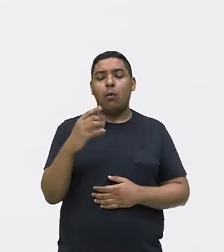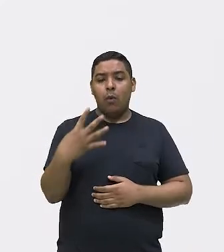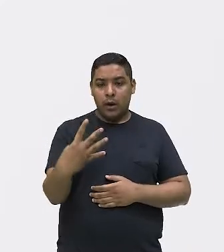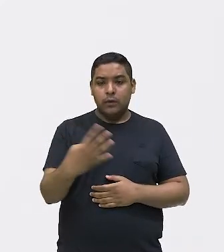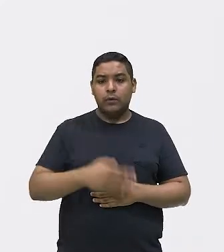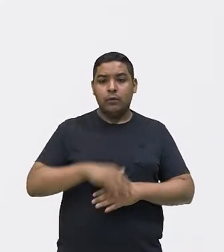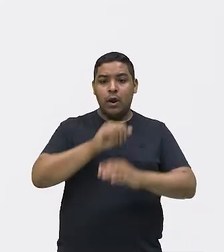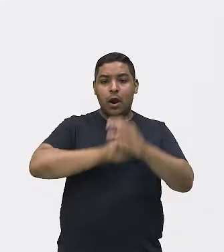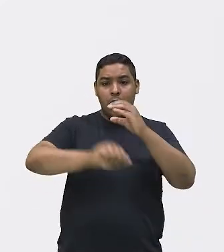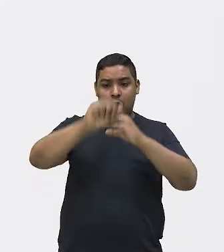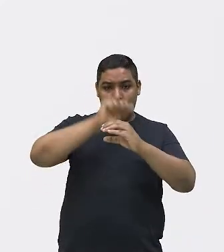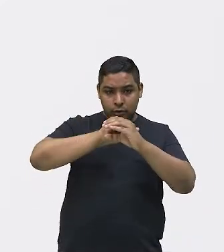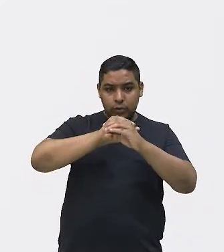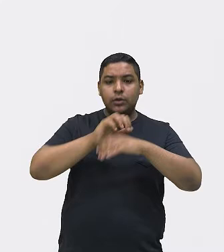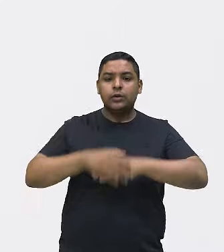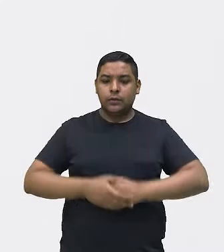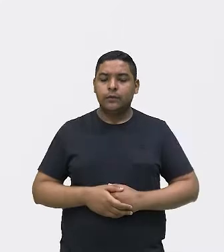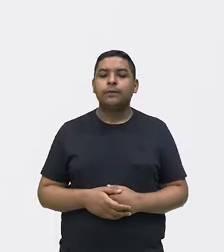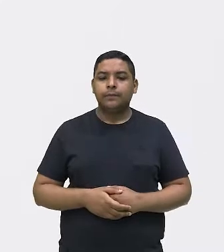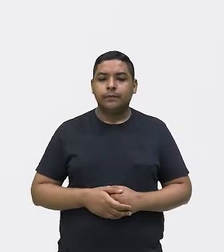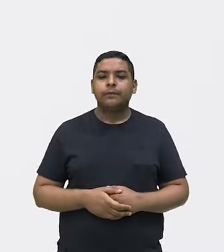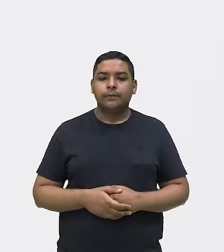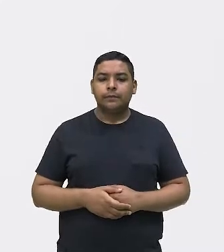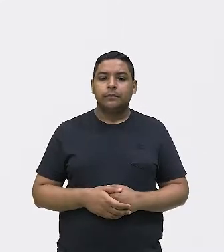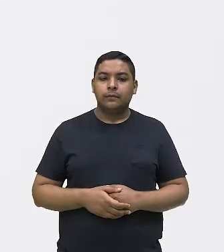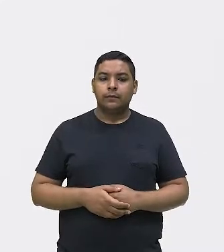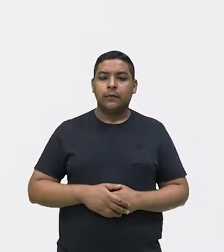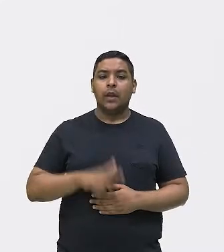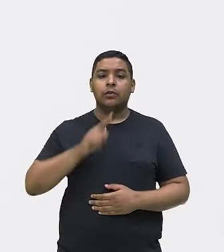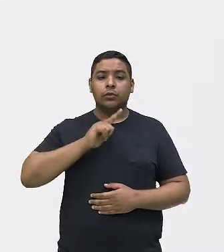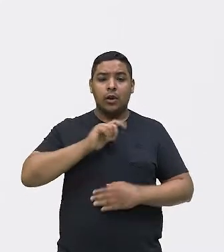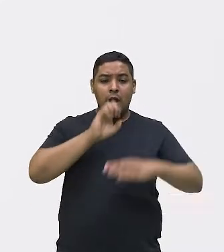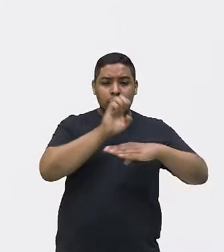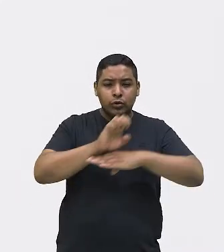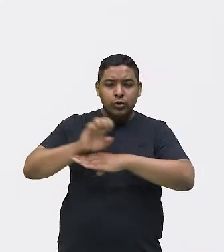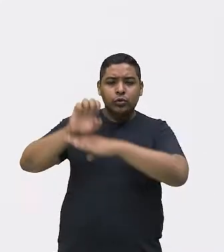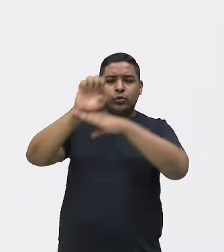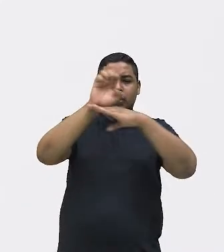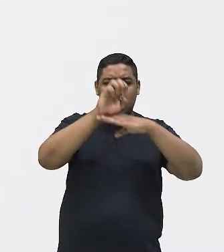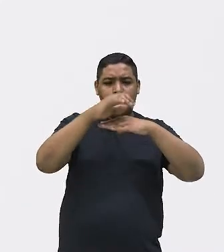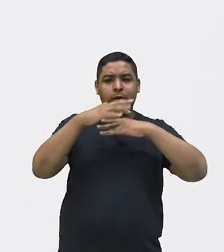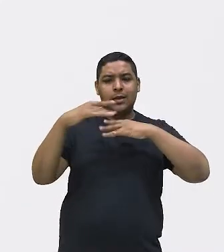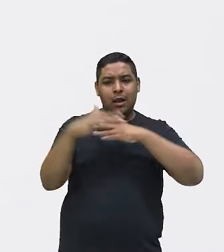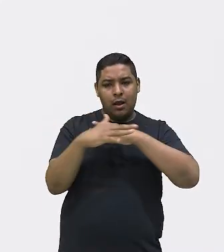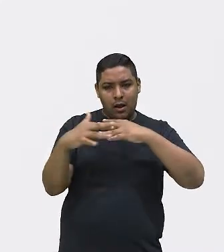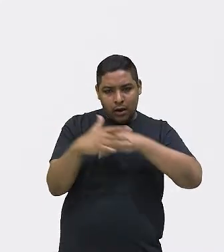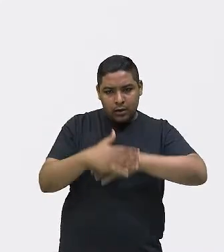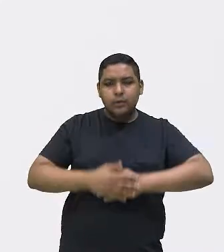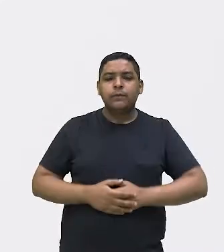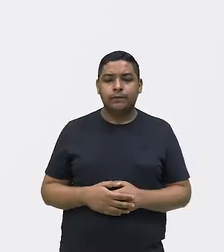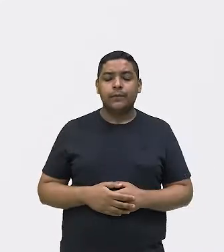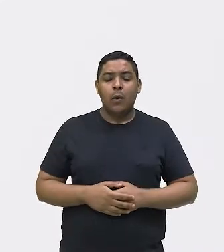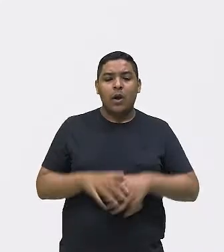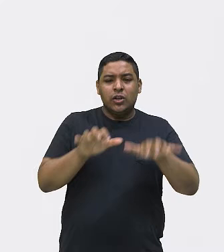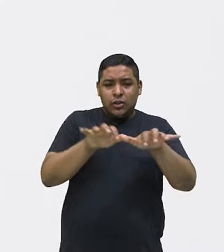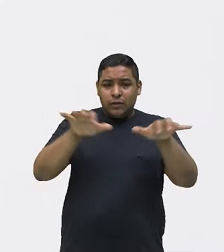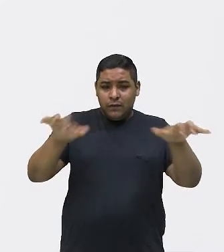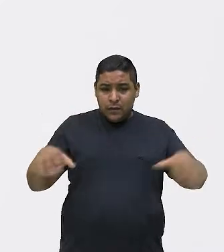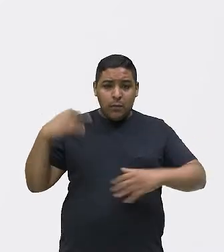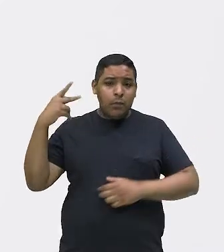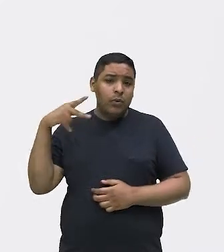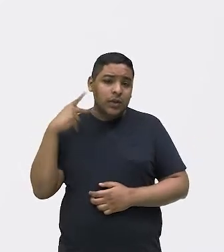cidade-estado dispersa pelo território helênico. Essa fragmentação política levou os filósofos a